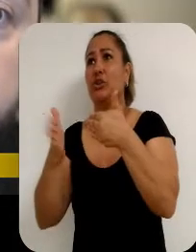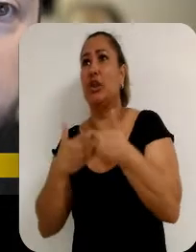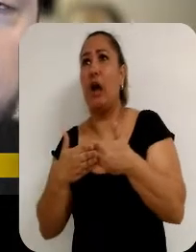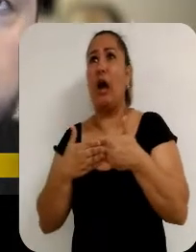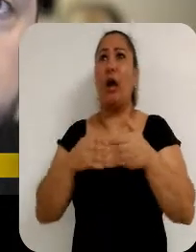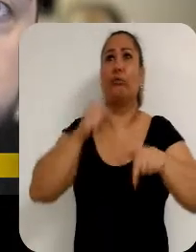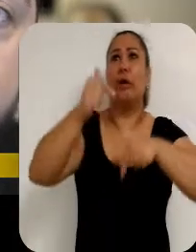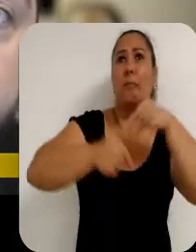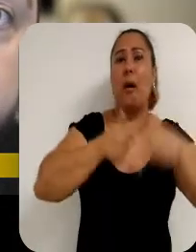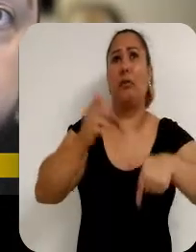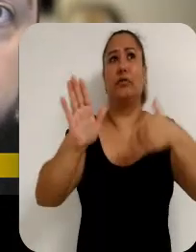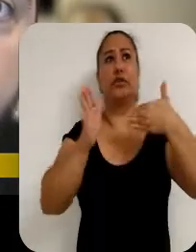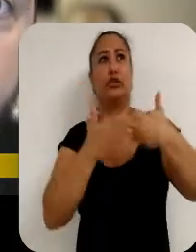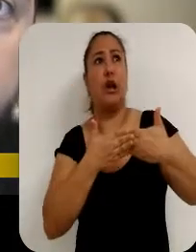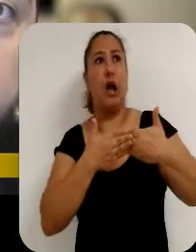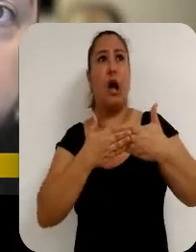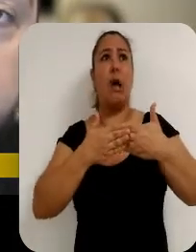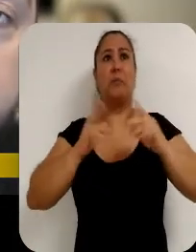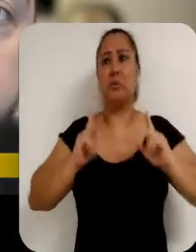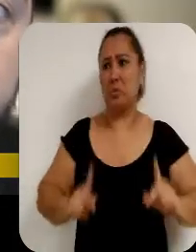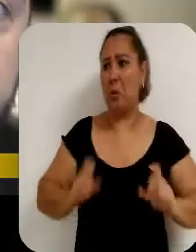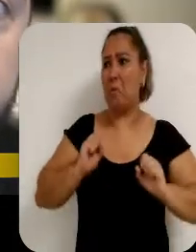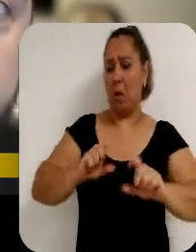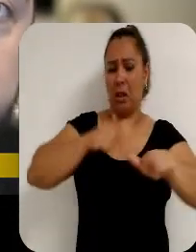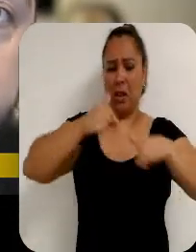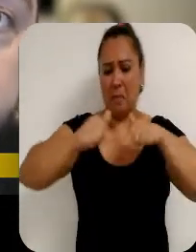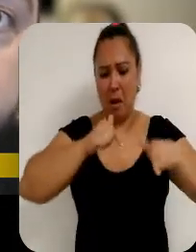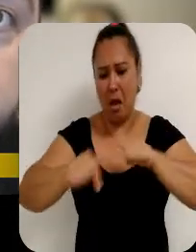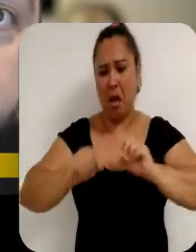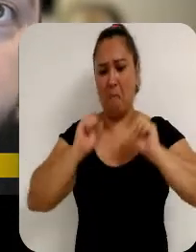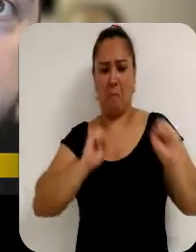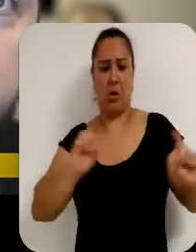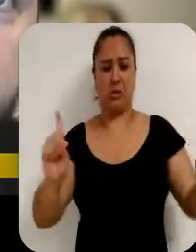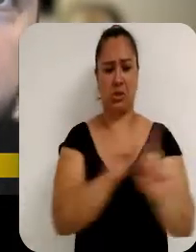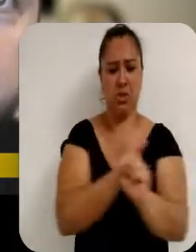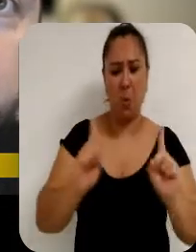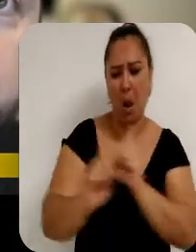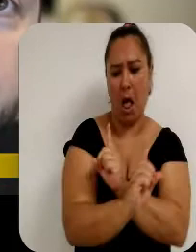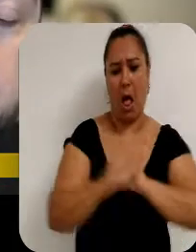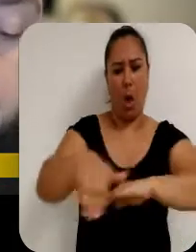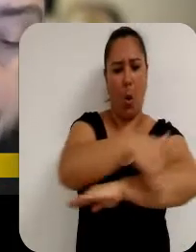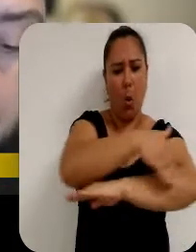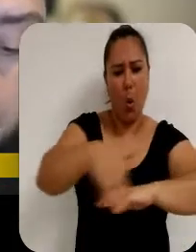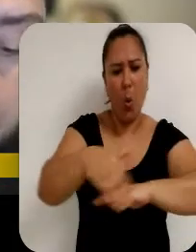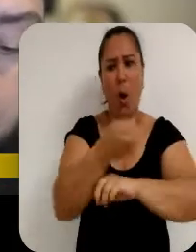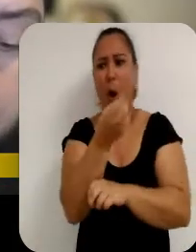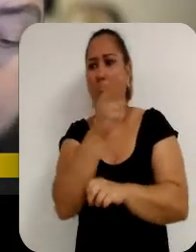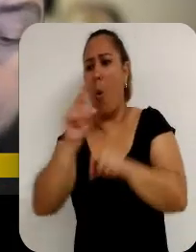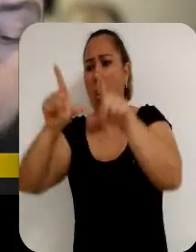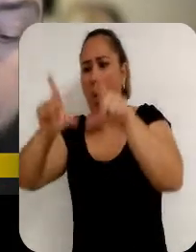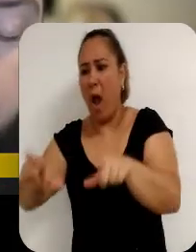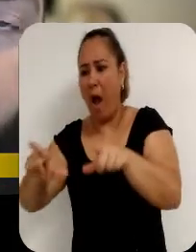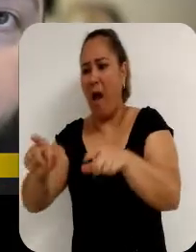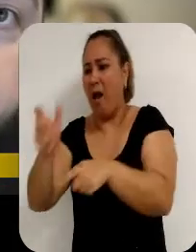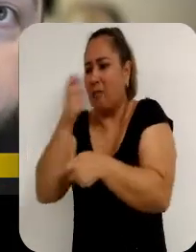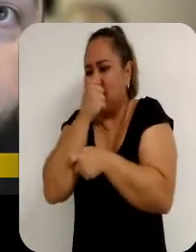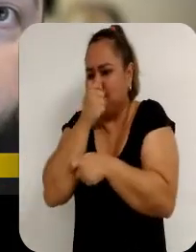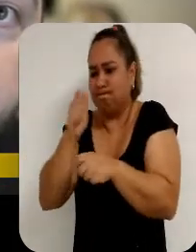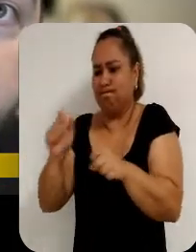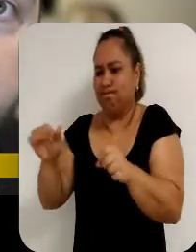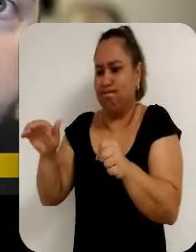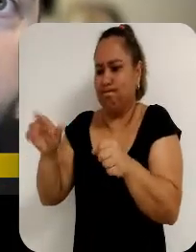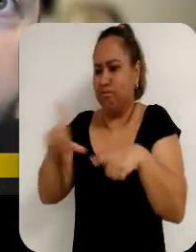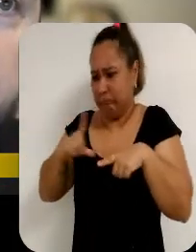na rua, ou se espaços confinados deveriam ter tanta gente, entenda que essa é uma discussão entre